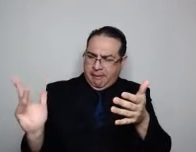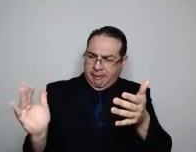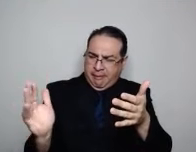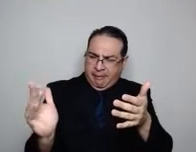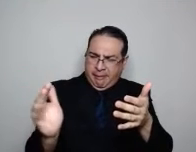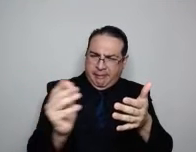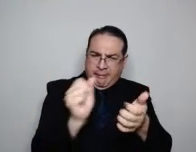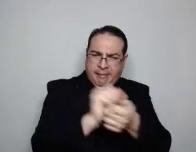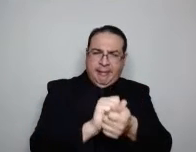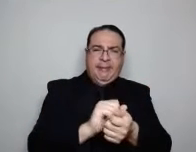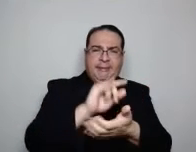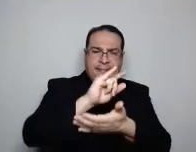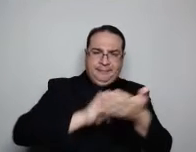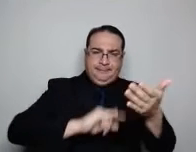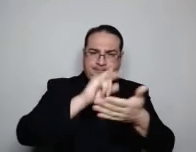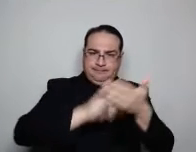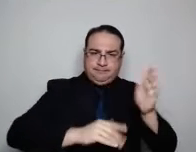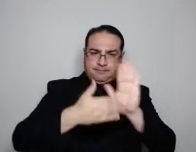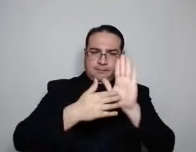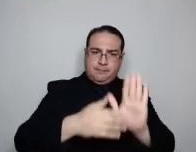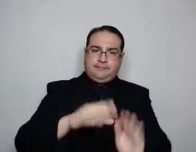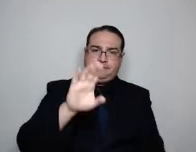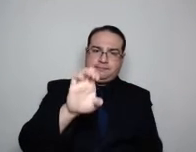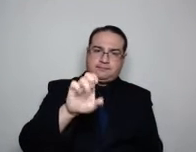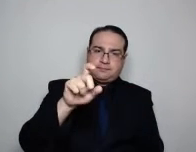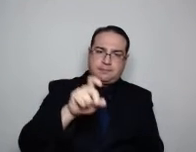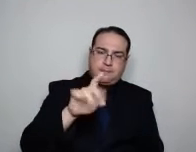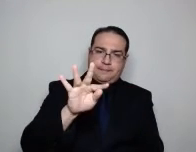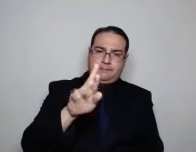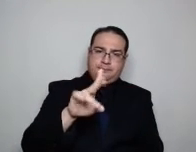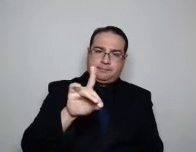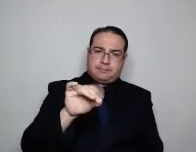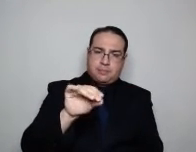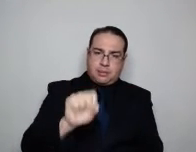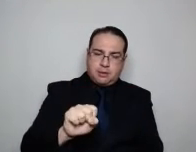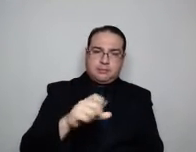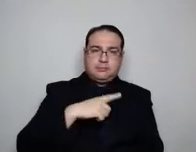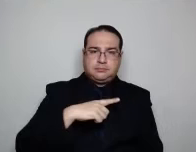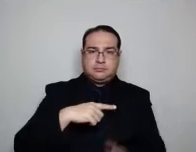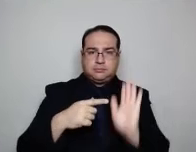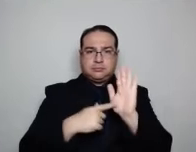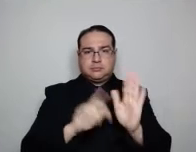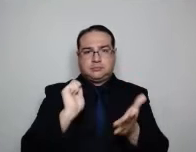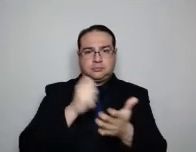extrato de fluxo de solicitação de empenho para pagamento,